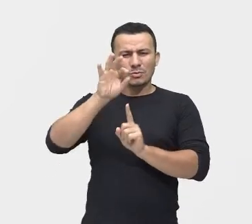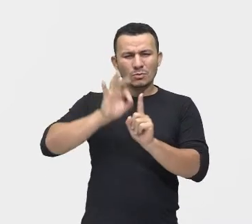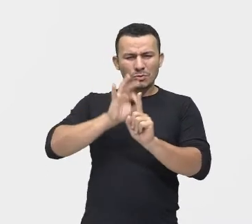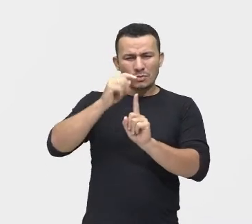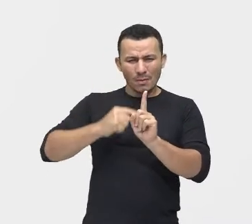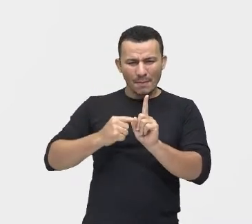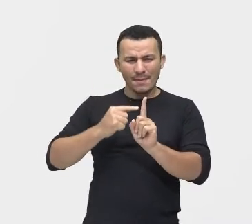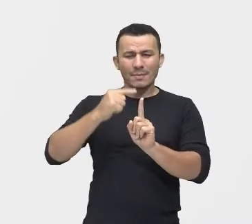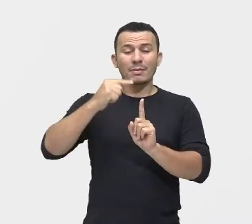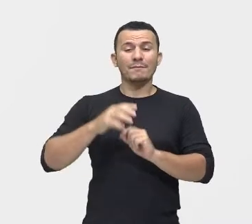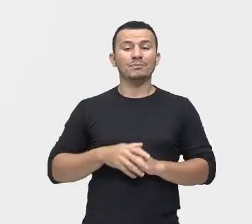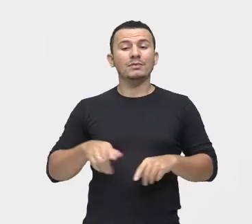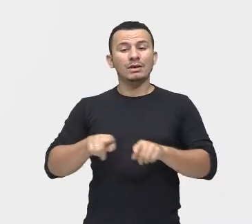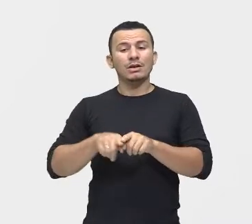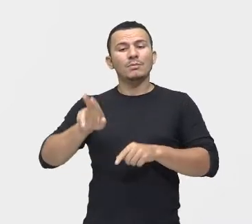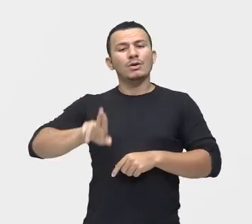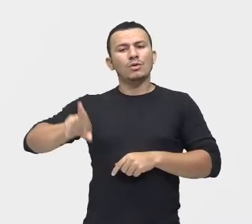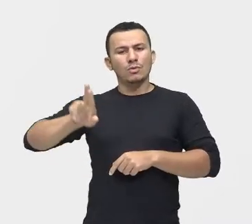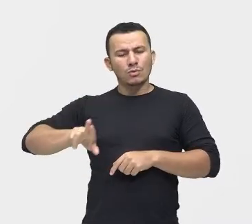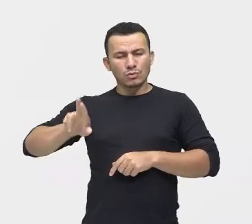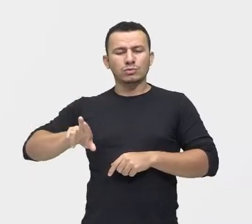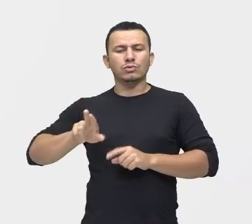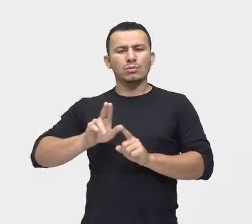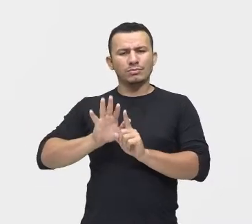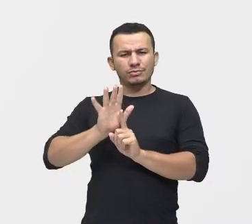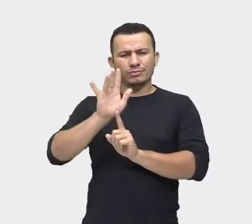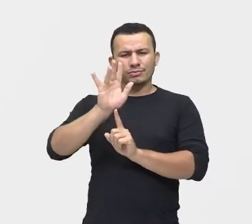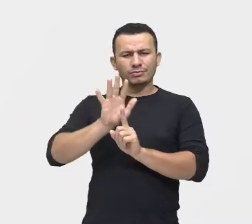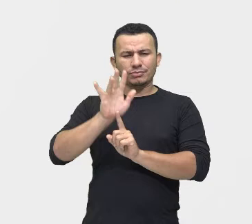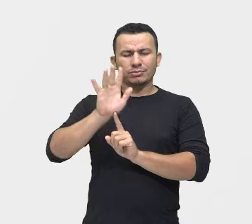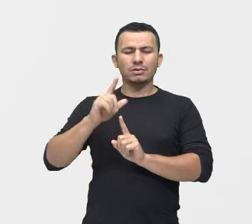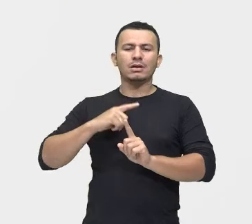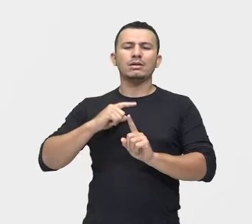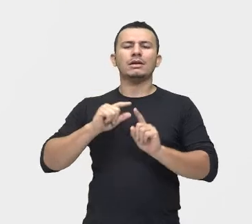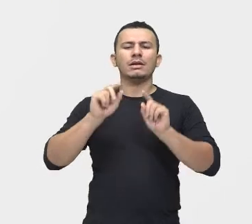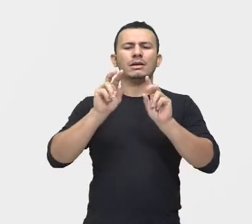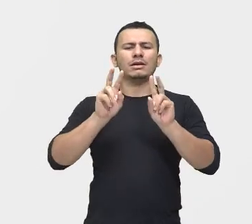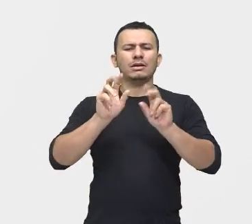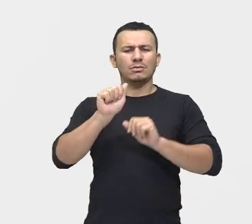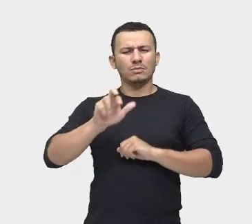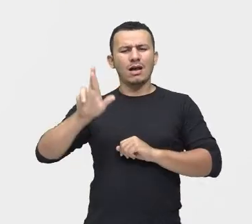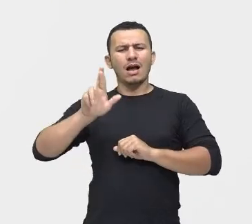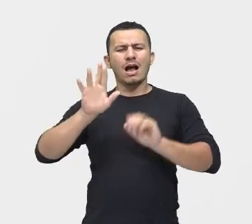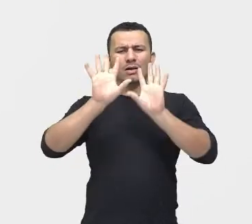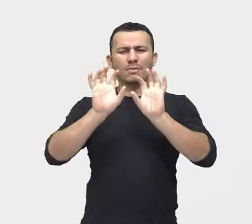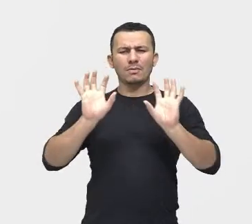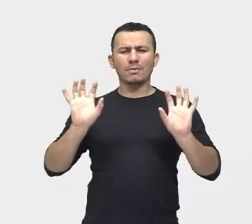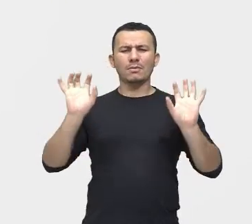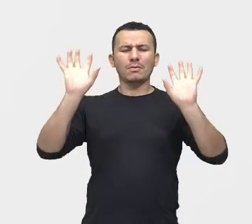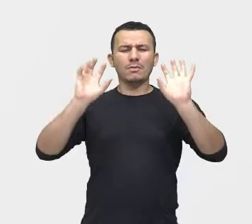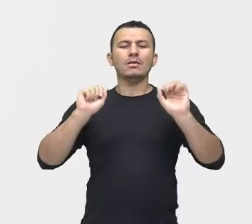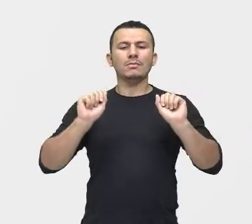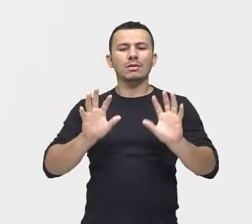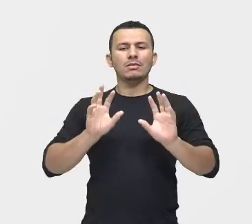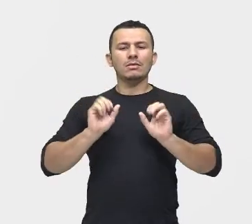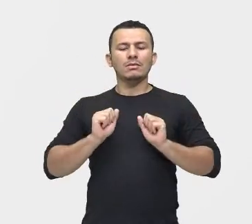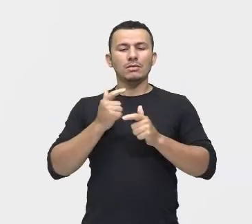uso de combustíveis fósseis contamina o ar atmosférico, ocasionando doenças